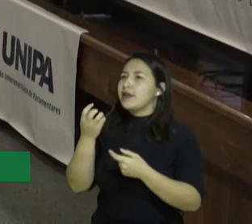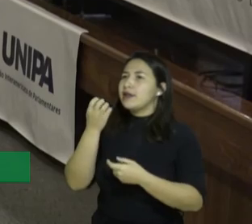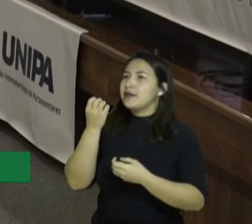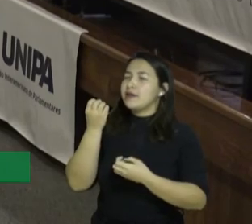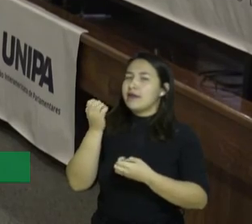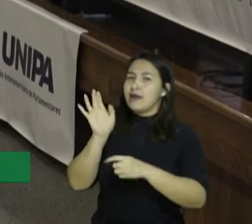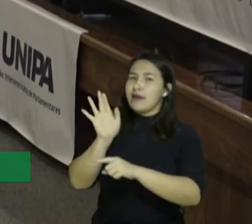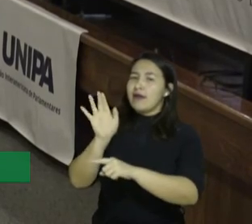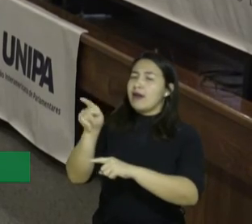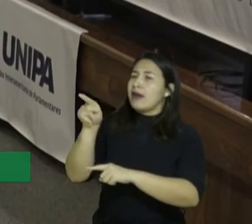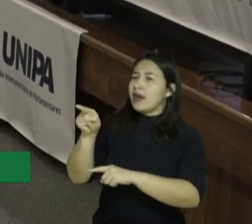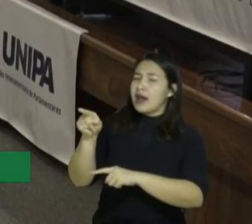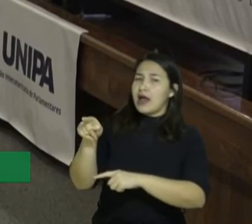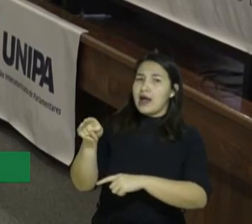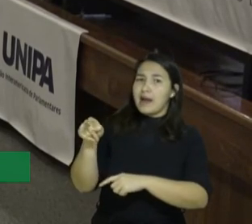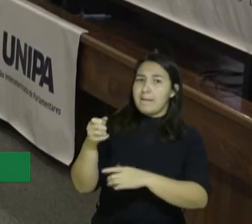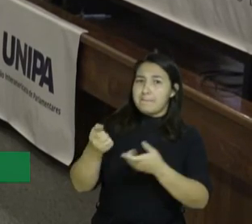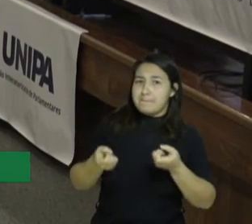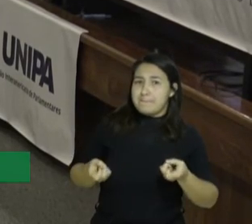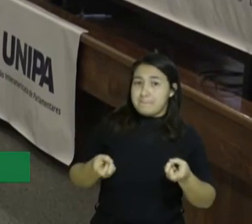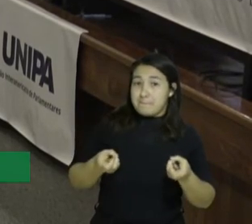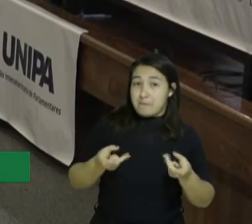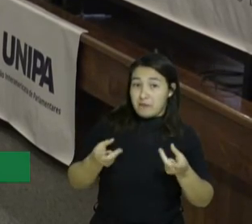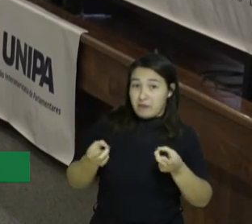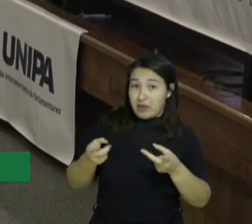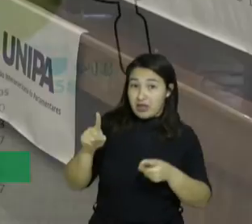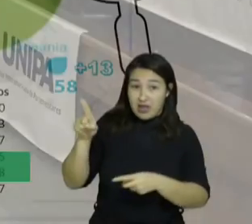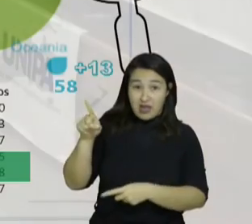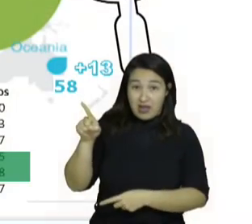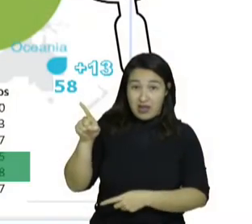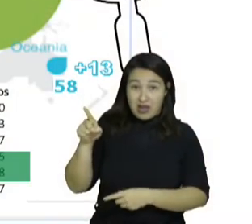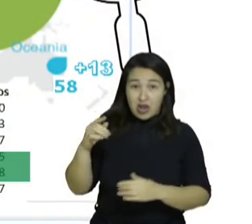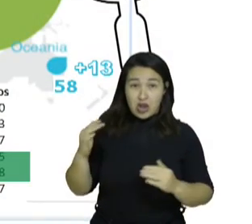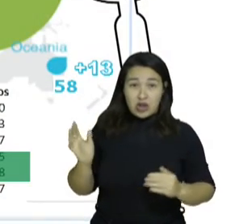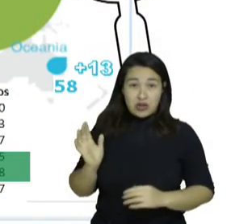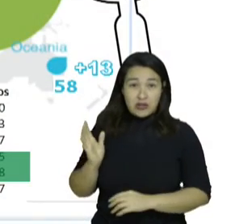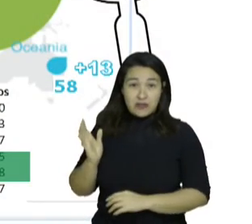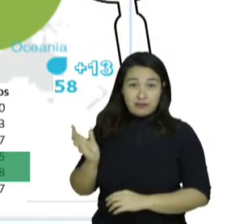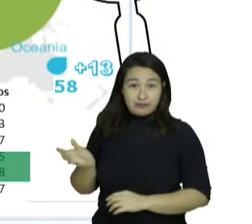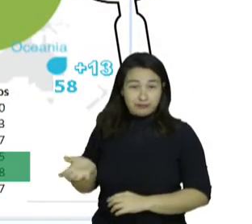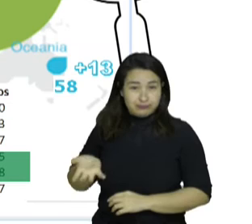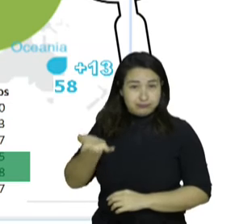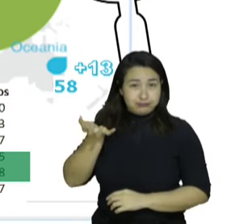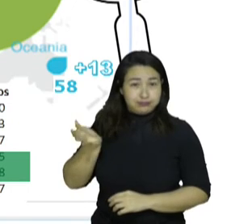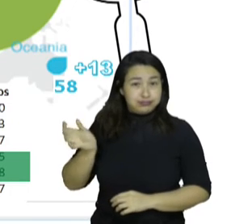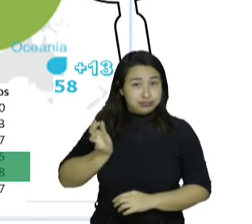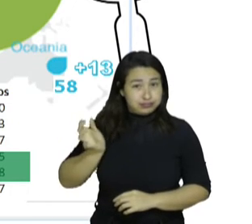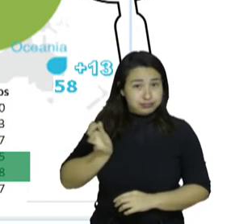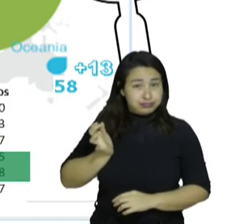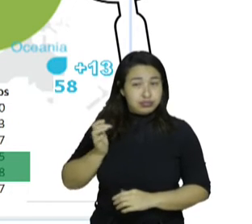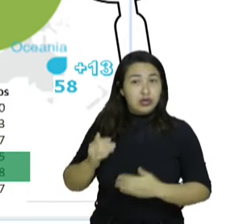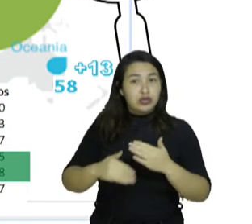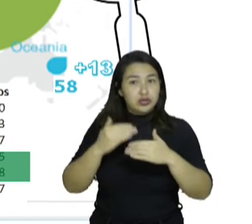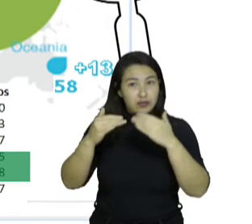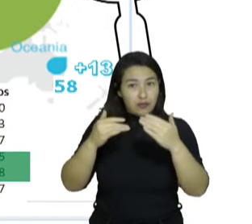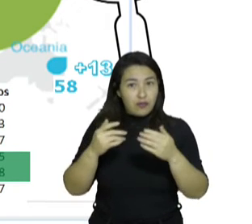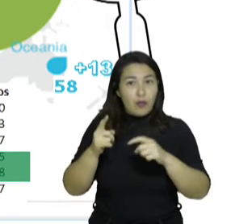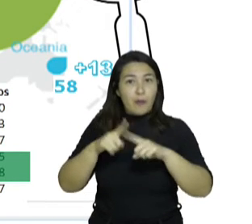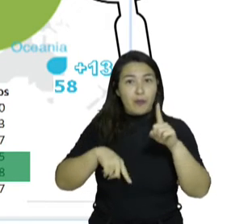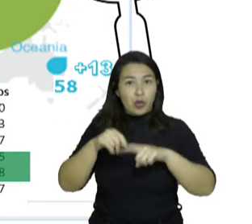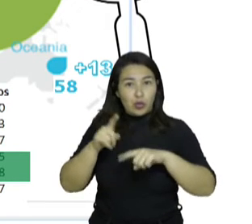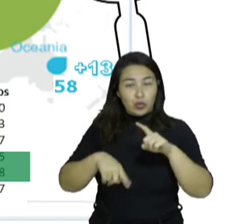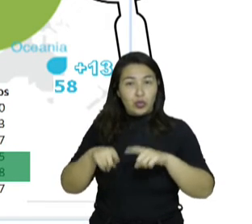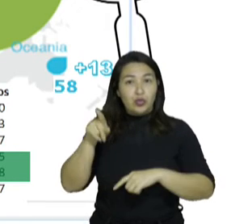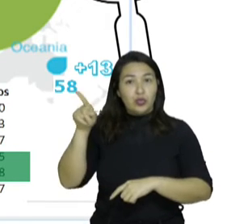Ok você tem aqui ó um mercado de Elite desenvolva os produtos lide com as exigências